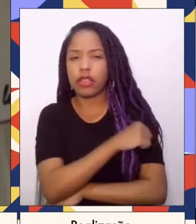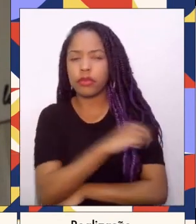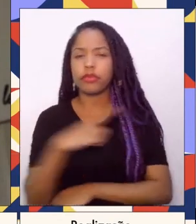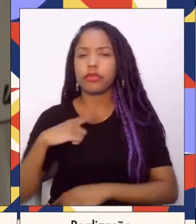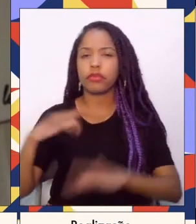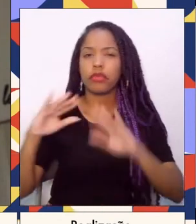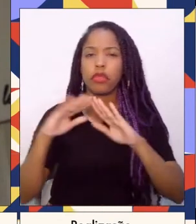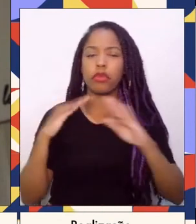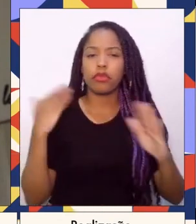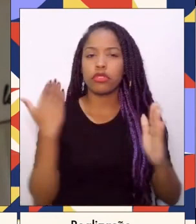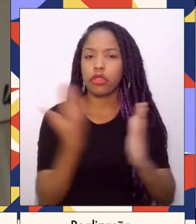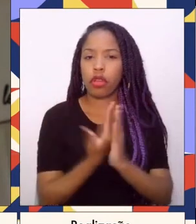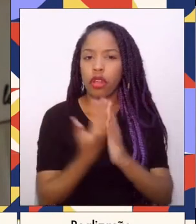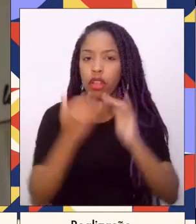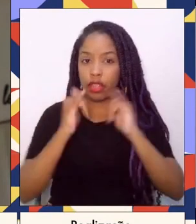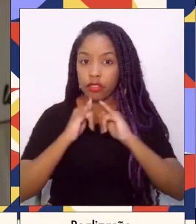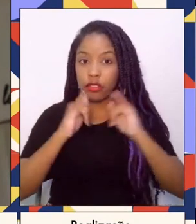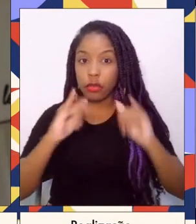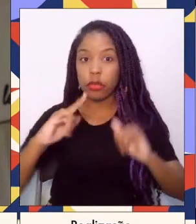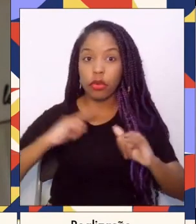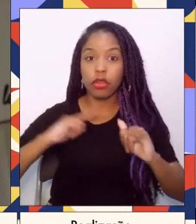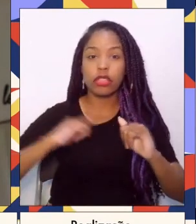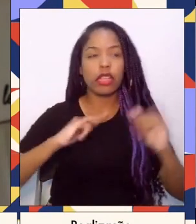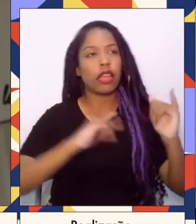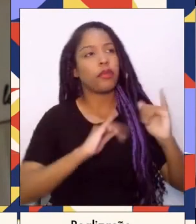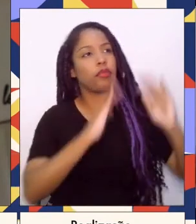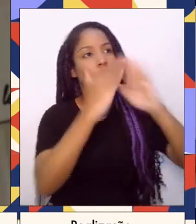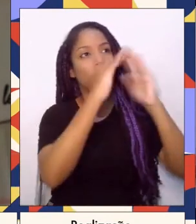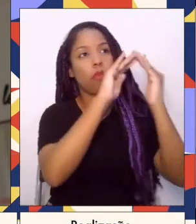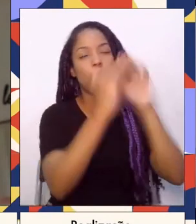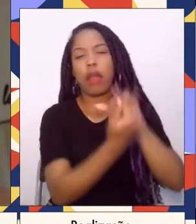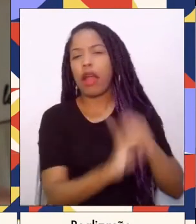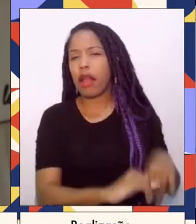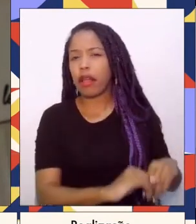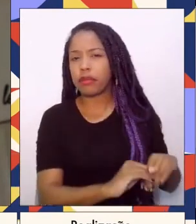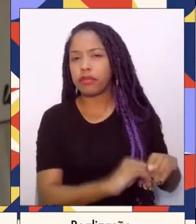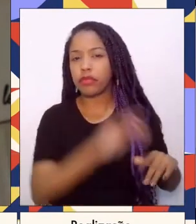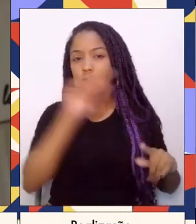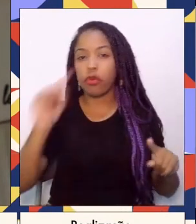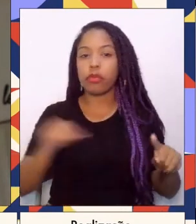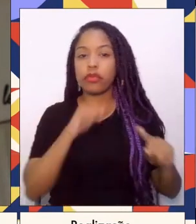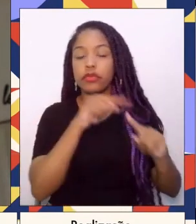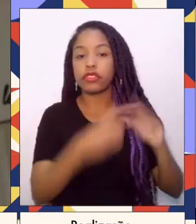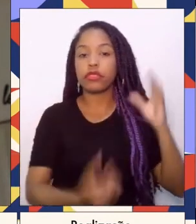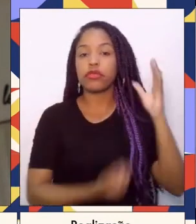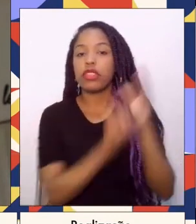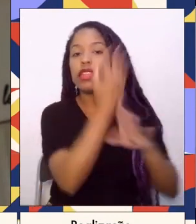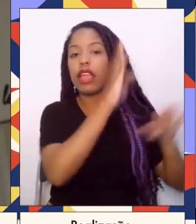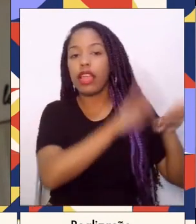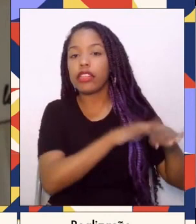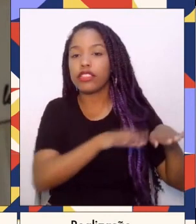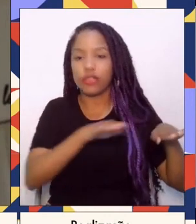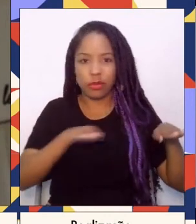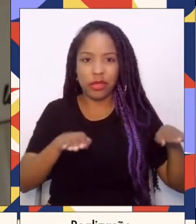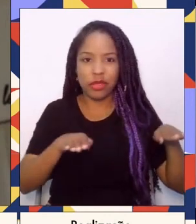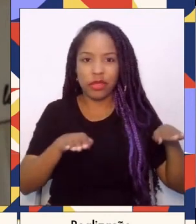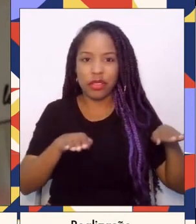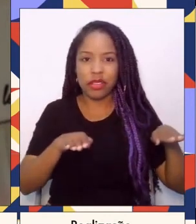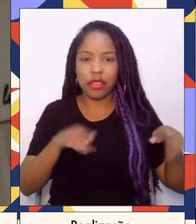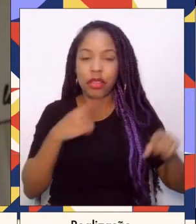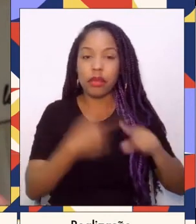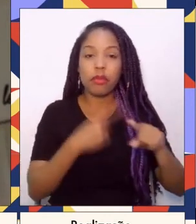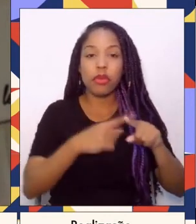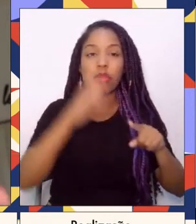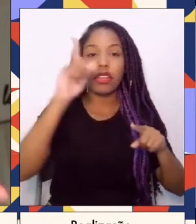informada de que seria demolida para que se construísse um estacionamento porque eles estavam próximo do Maracanã e